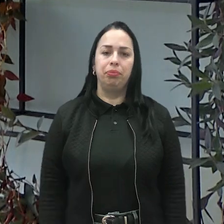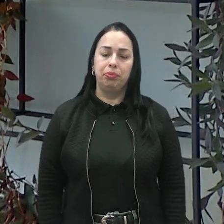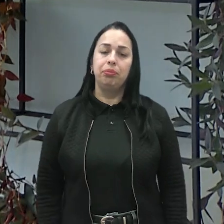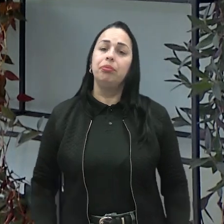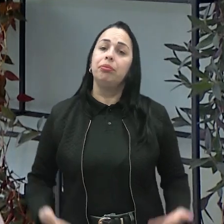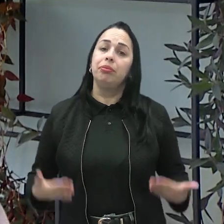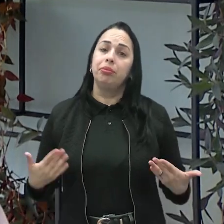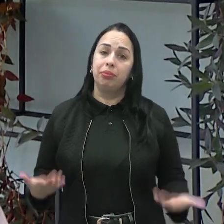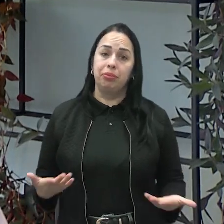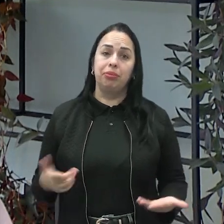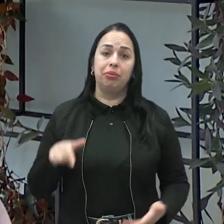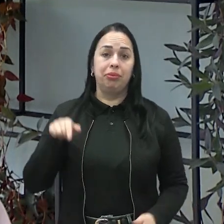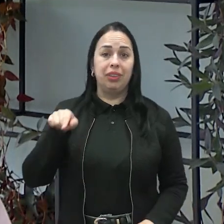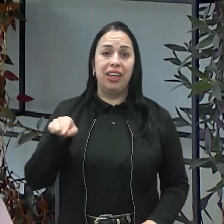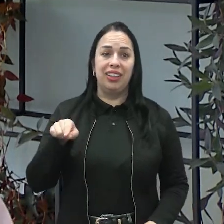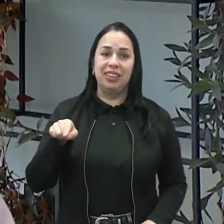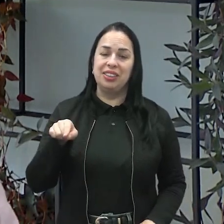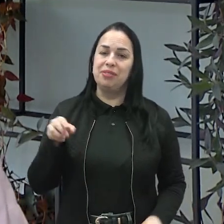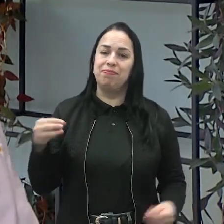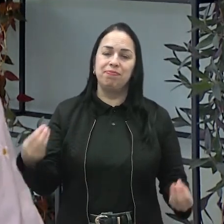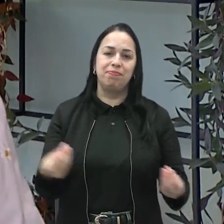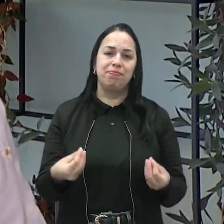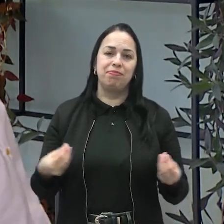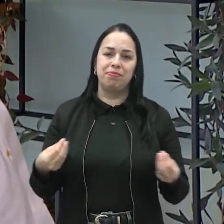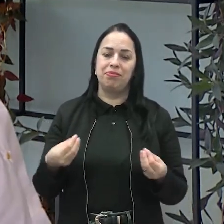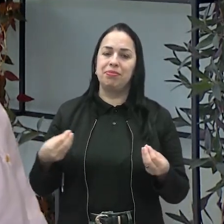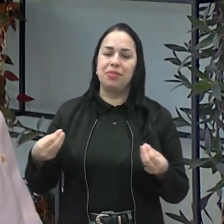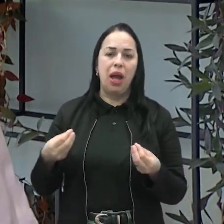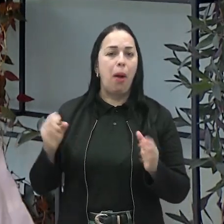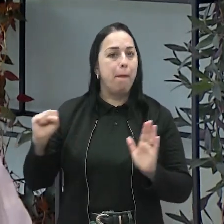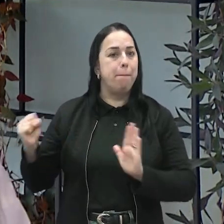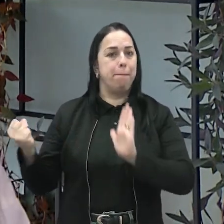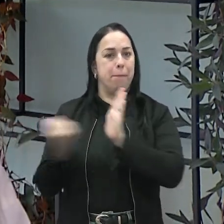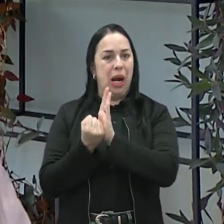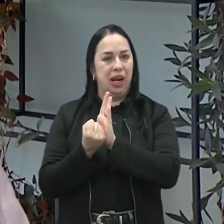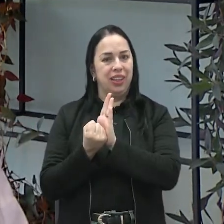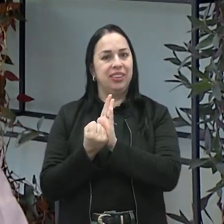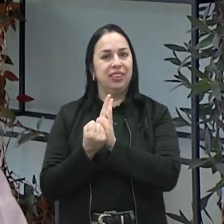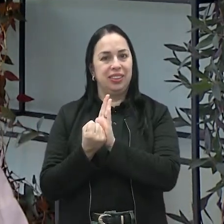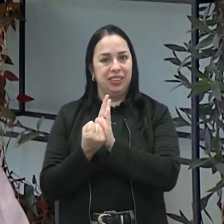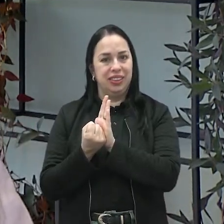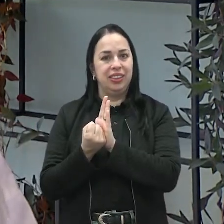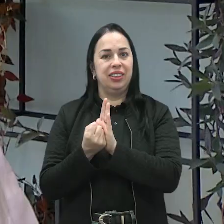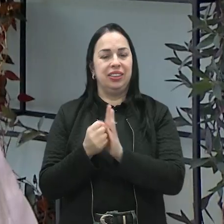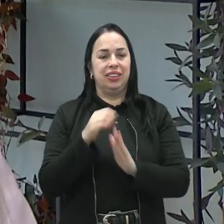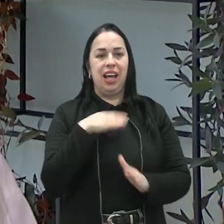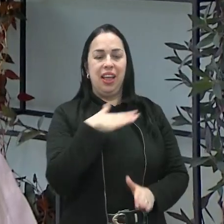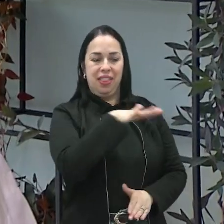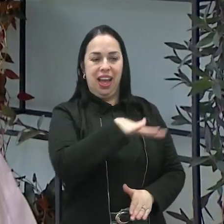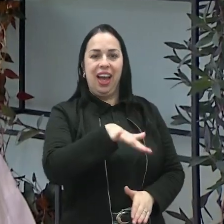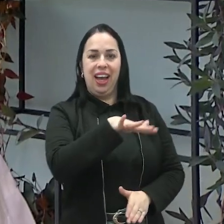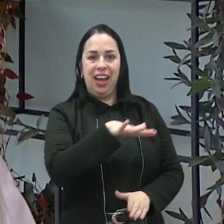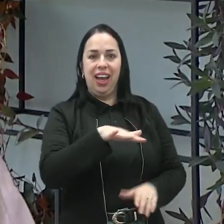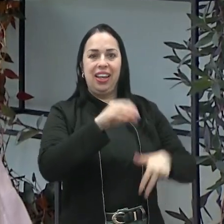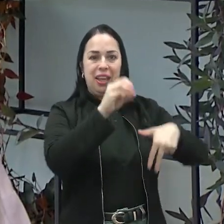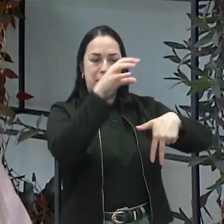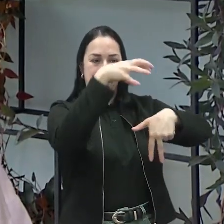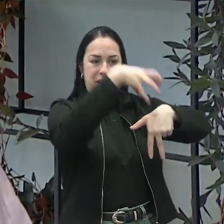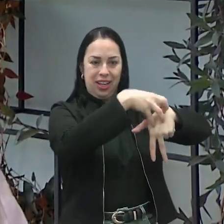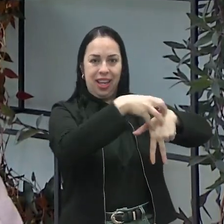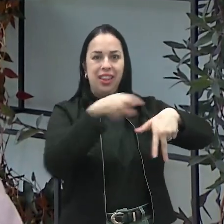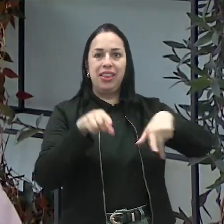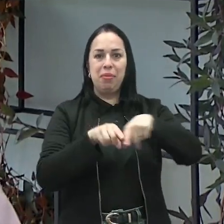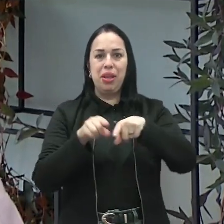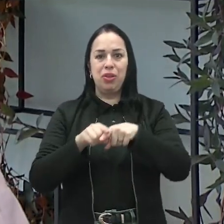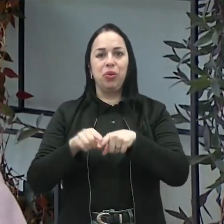mesmo na passagem para a República. Então ele é uma figura bastante simbólica, tanto da monarquia